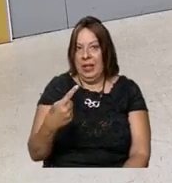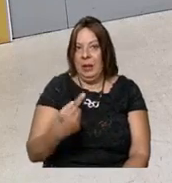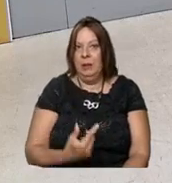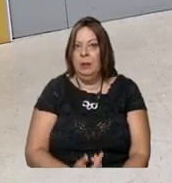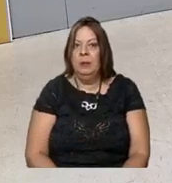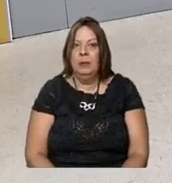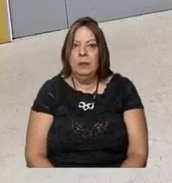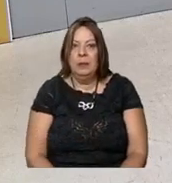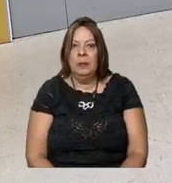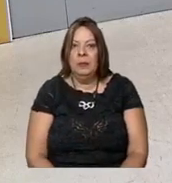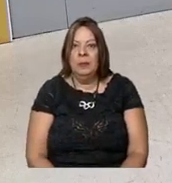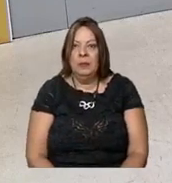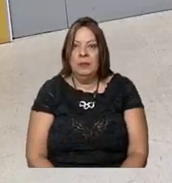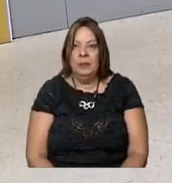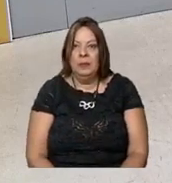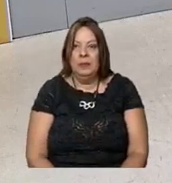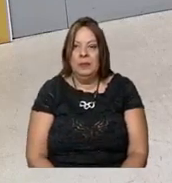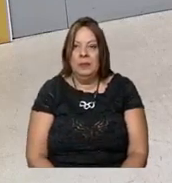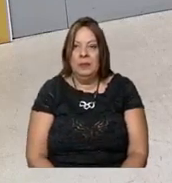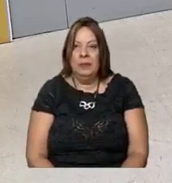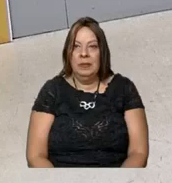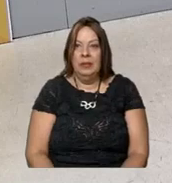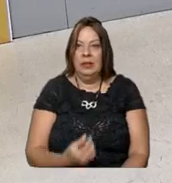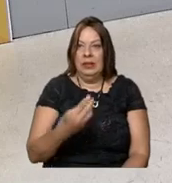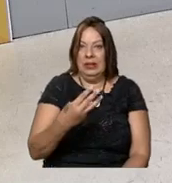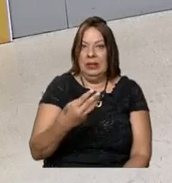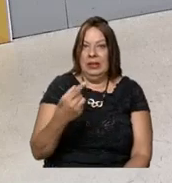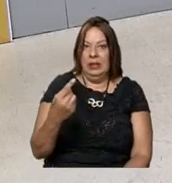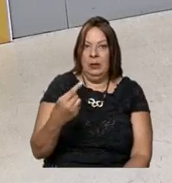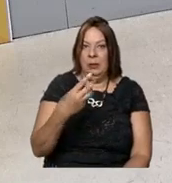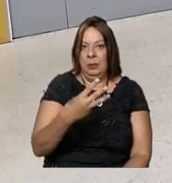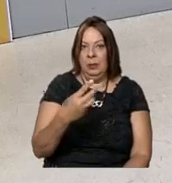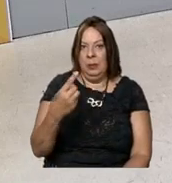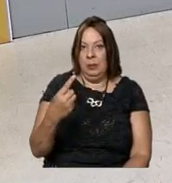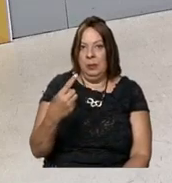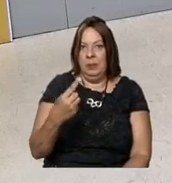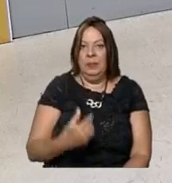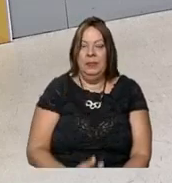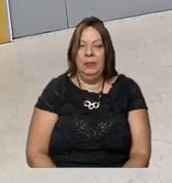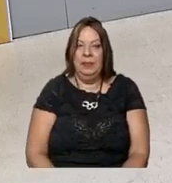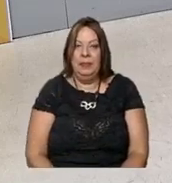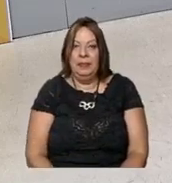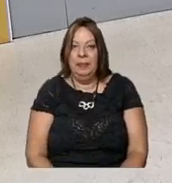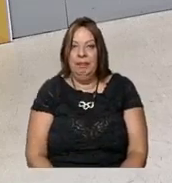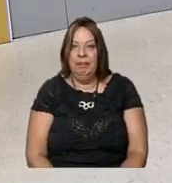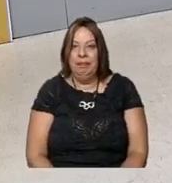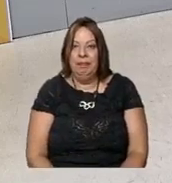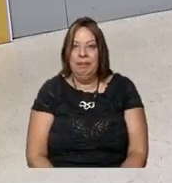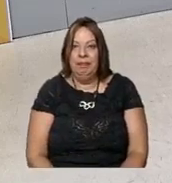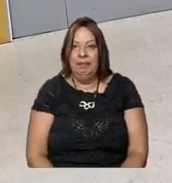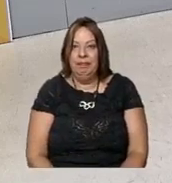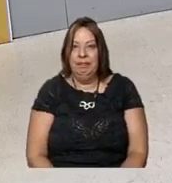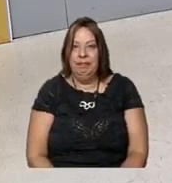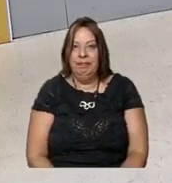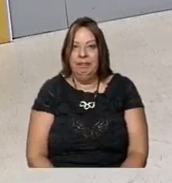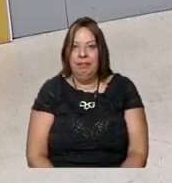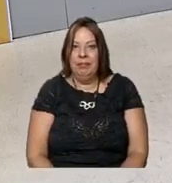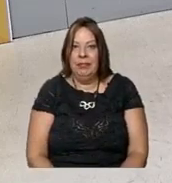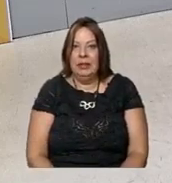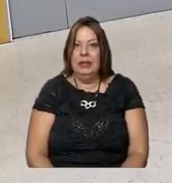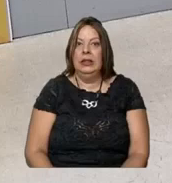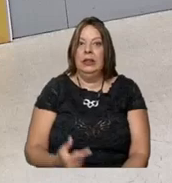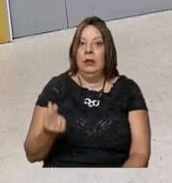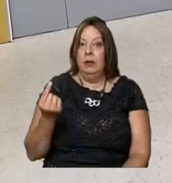41. 41 já chamei, chamo 31. Marque. 31, são 100